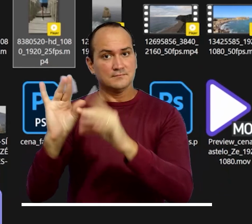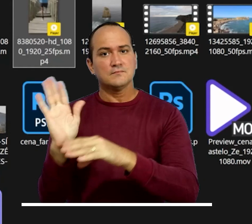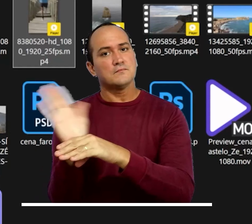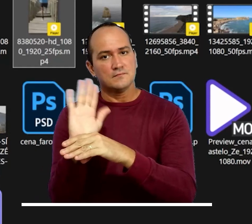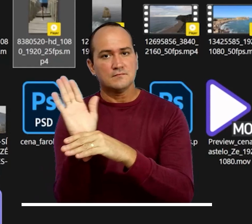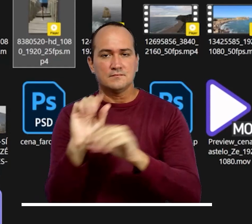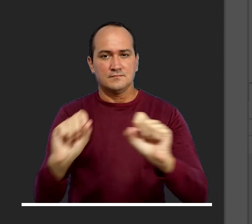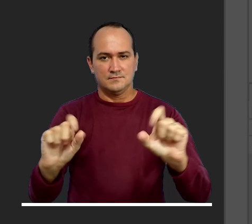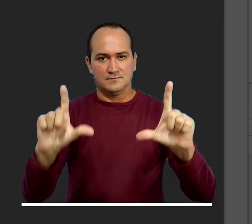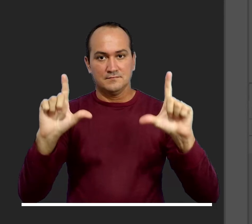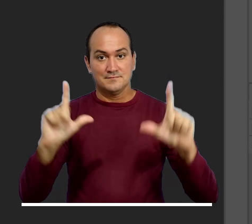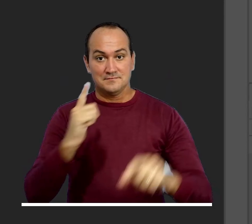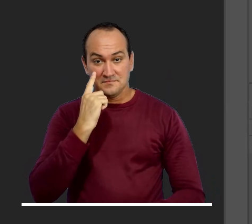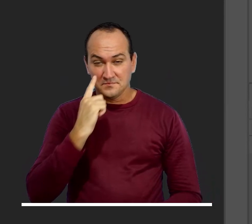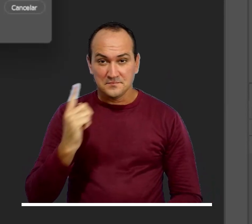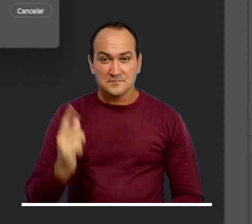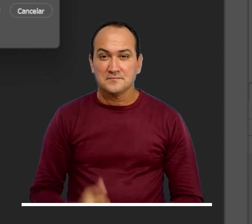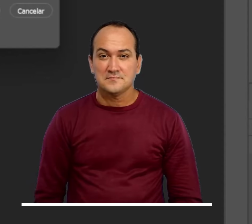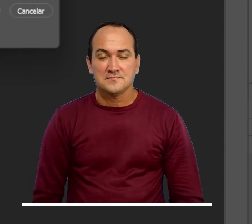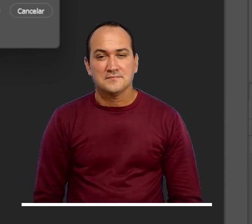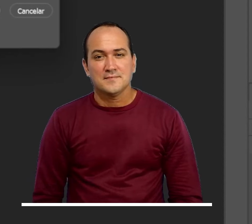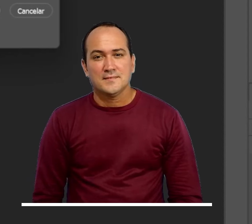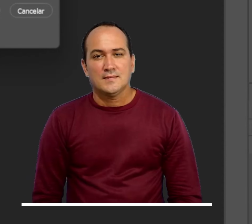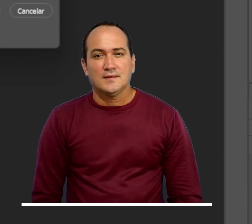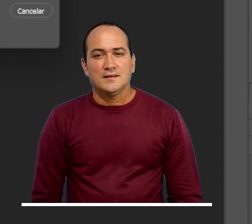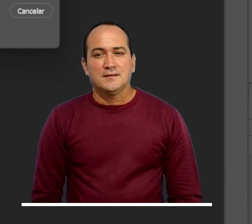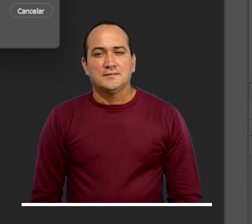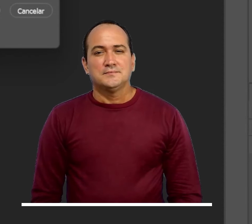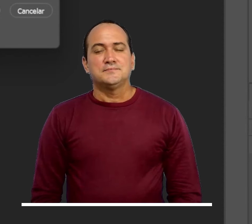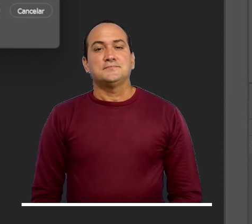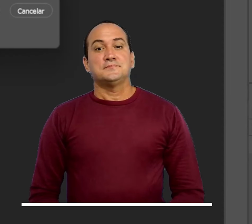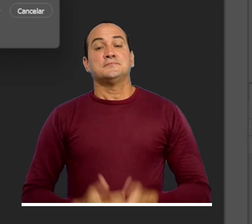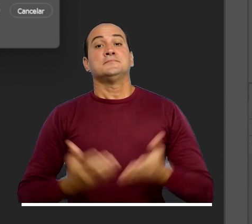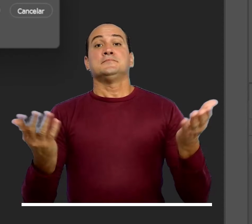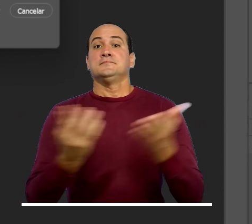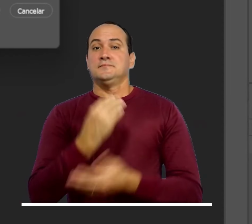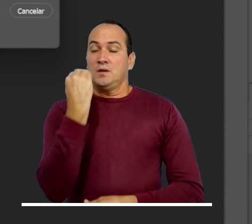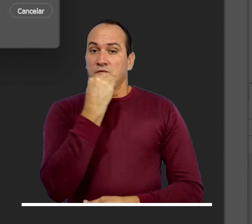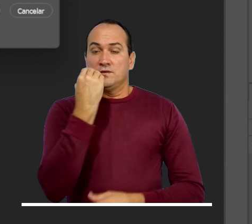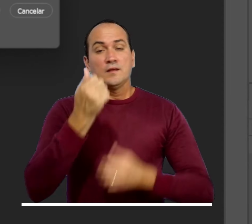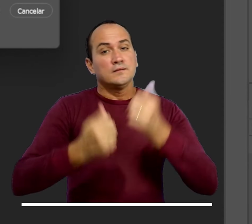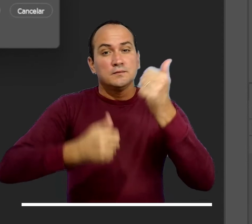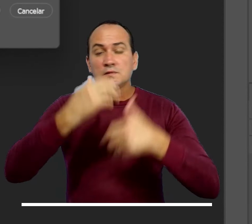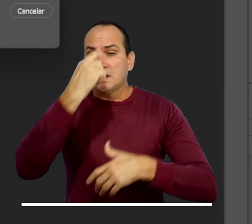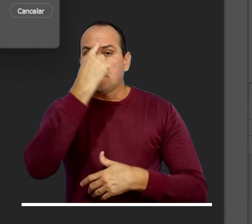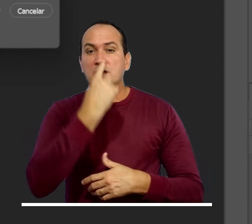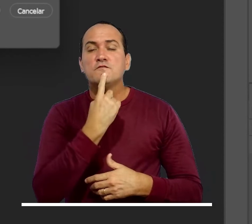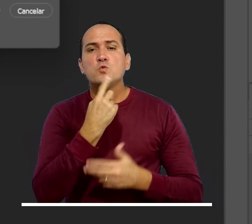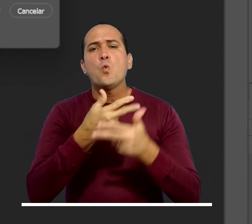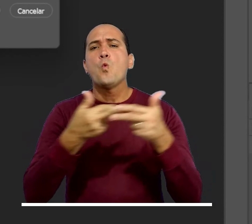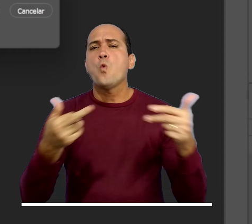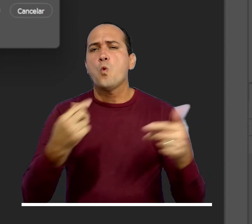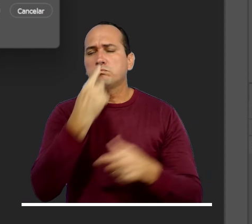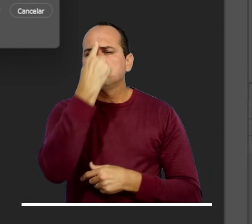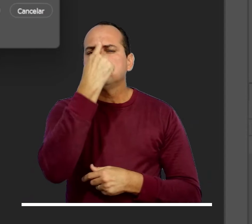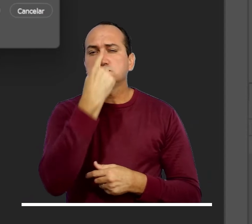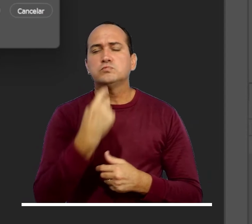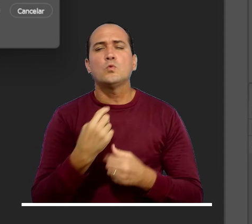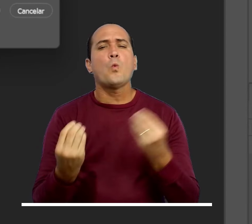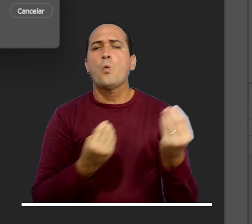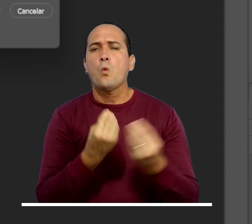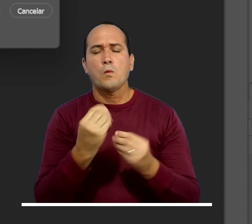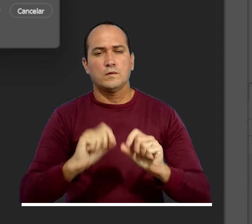minha tela do Photoshop, já que ele já estava aberto, tá? Vou aproveitar para comentar um pouquinho sobre perfil de cor, tá, pessoal? Quando eu